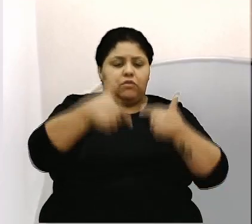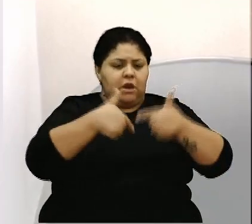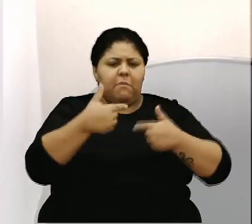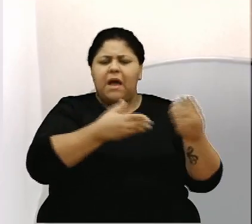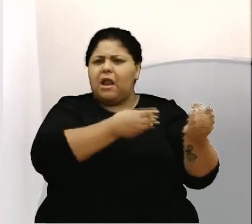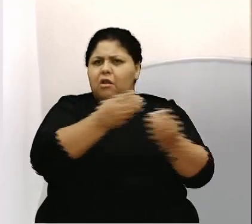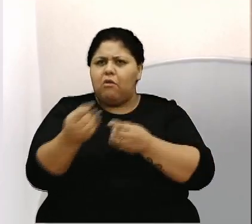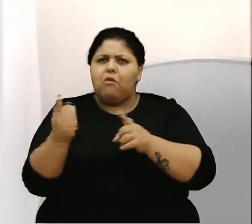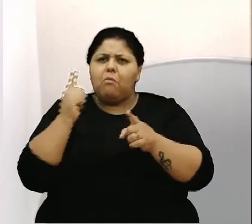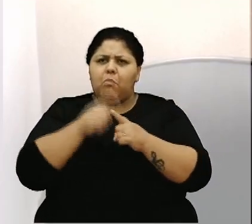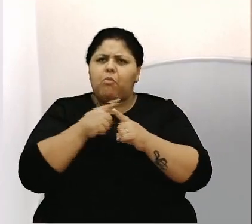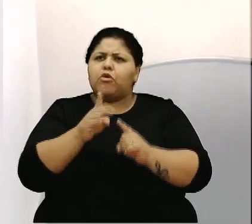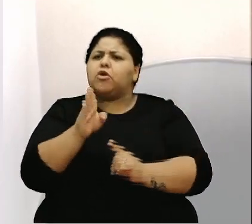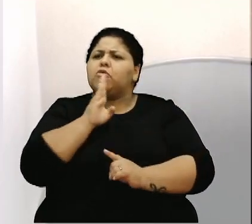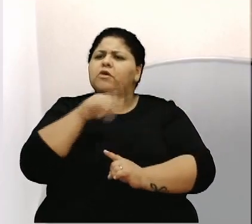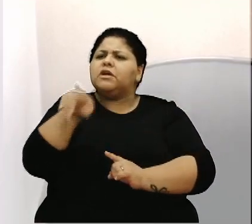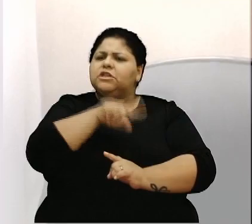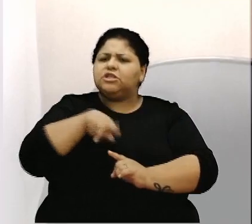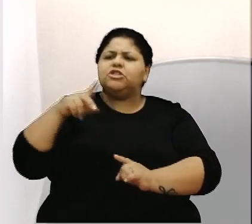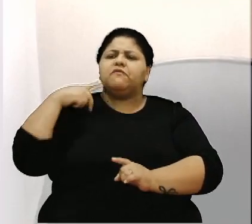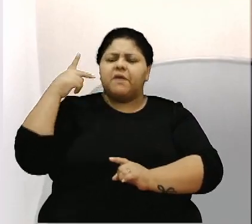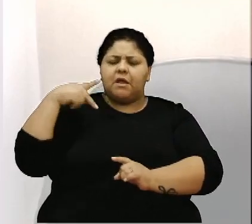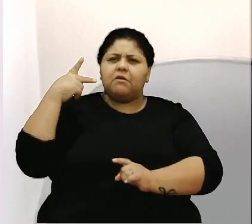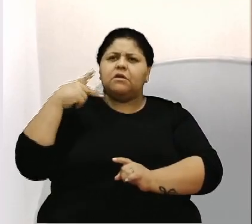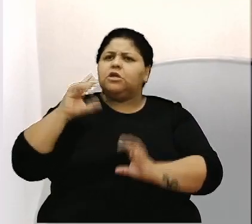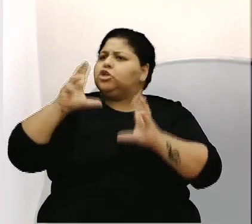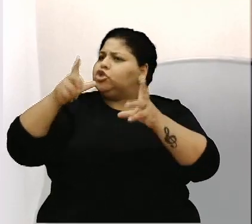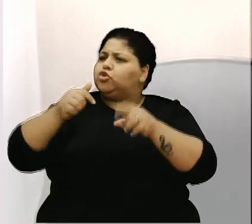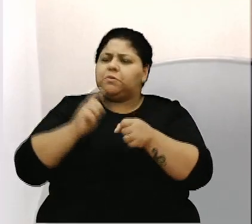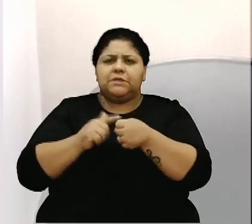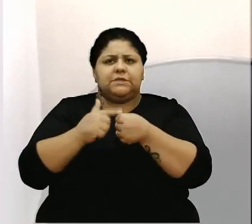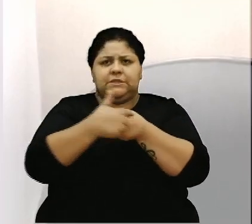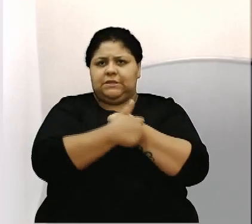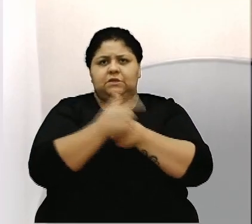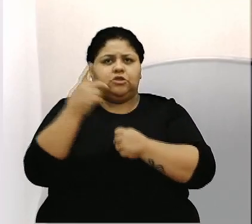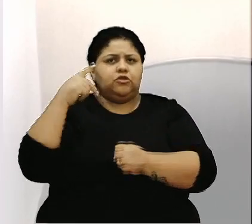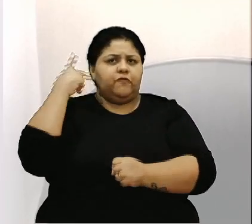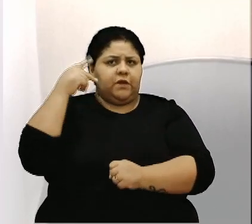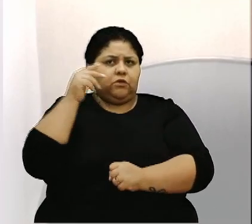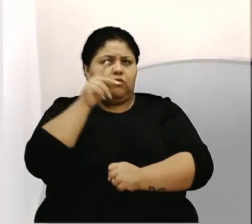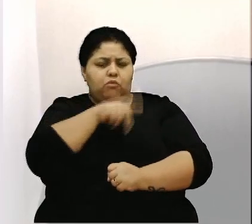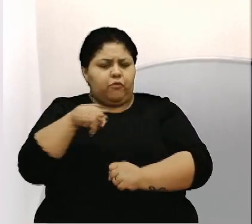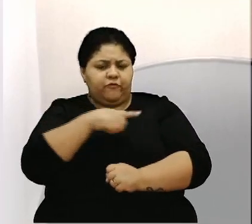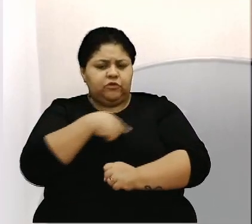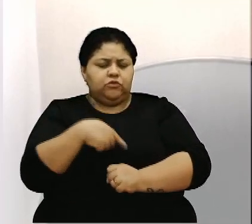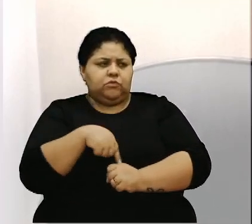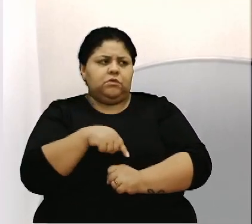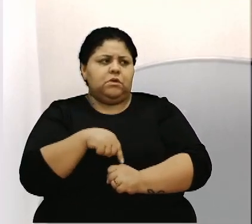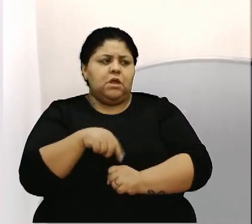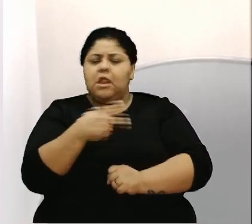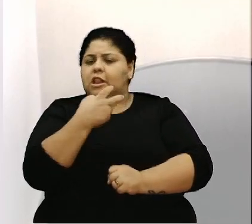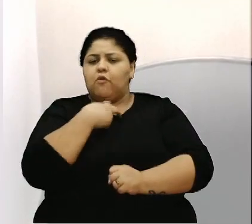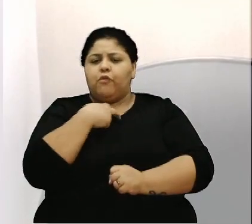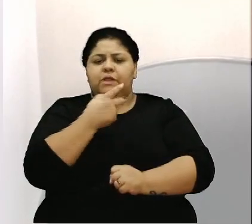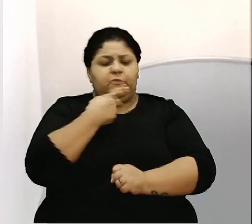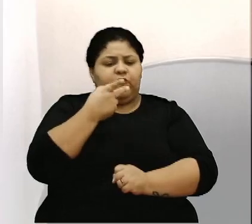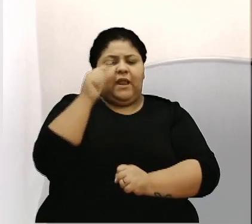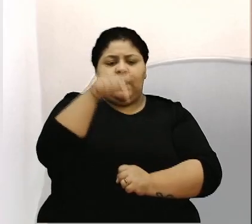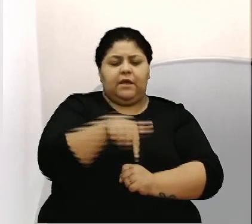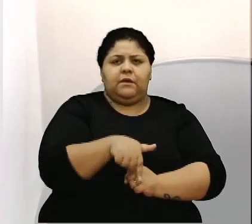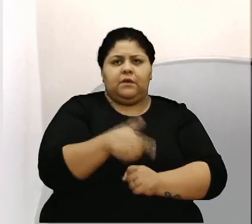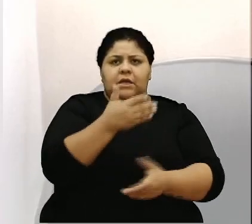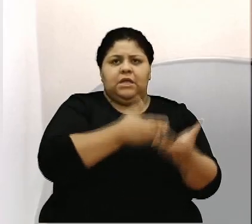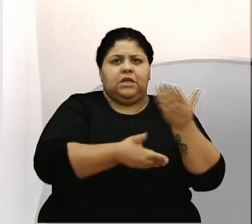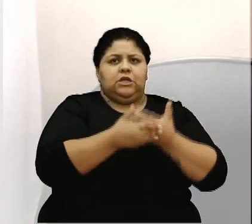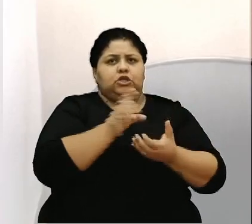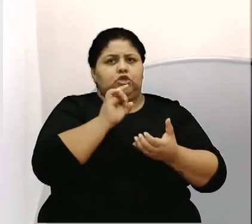pelo conhecimento. Mas a gente é vereador de toda a cidade, vereador Zanquim. Não podemos aqui dizer que atendemos só